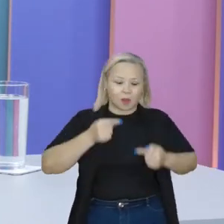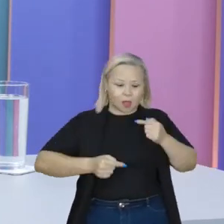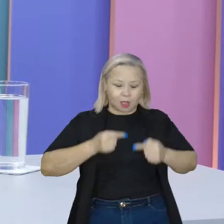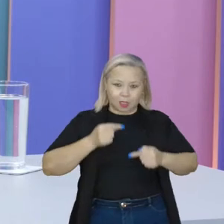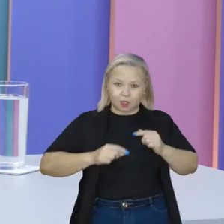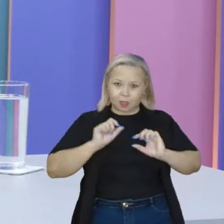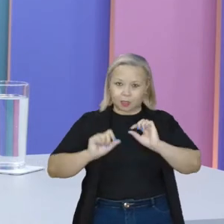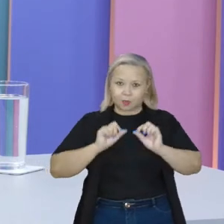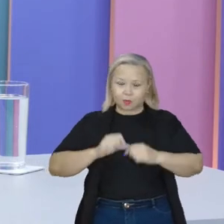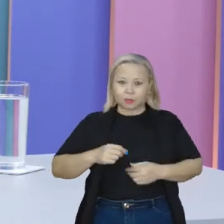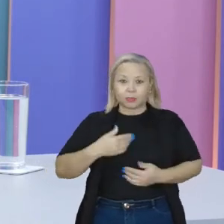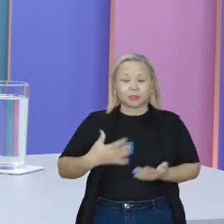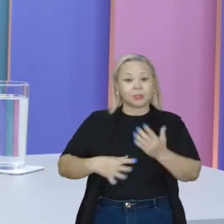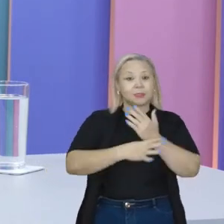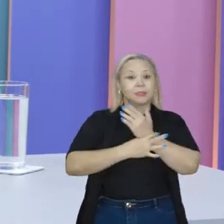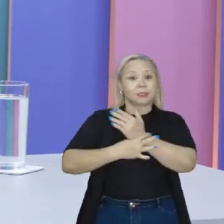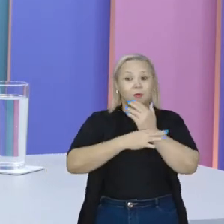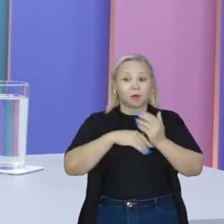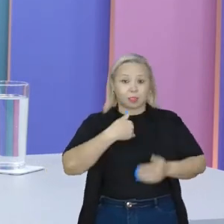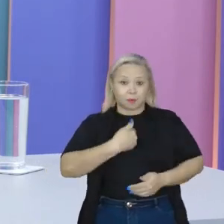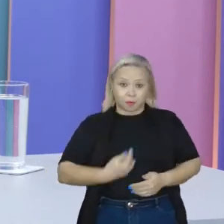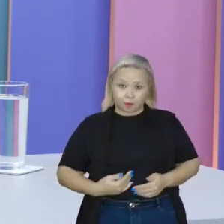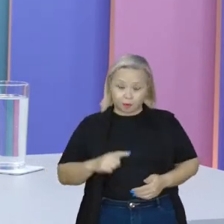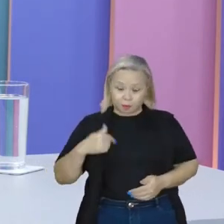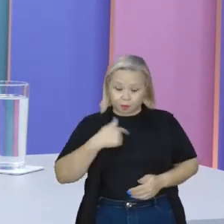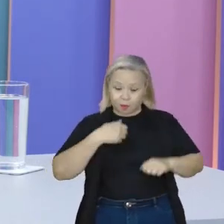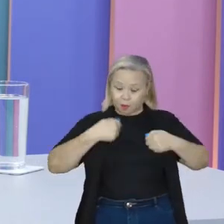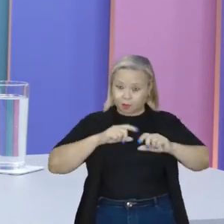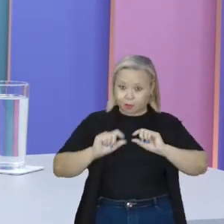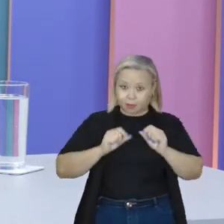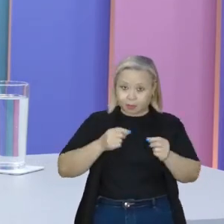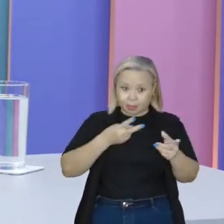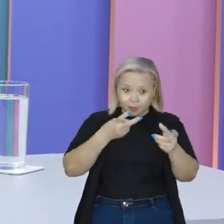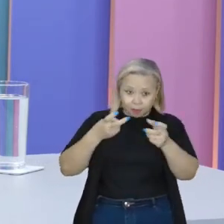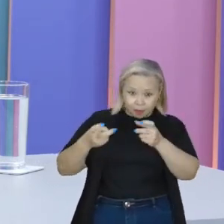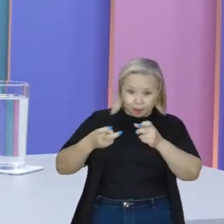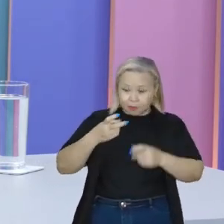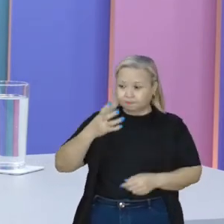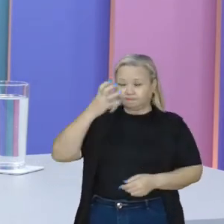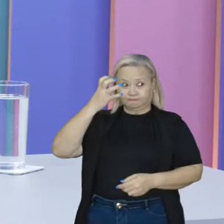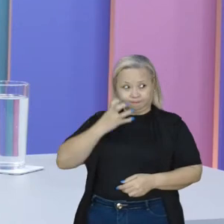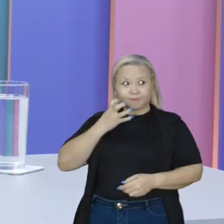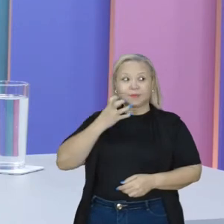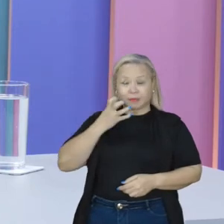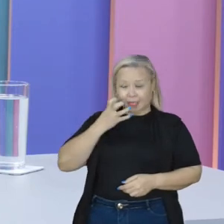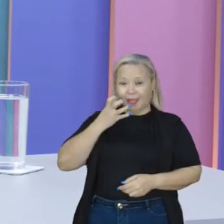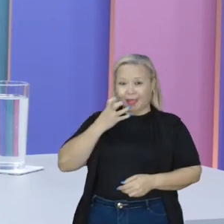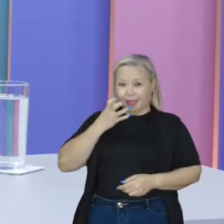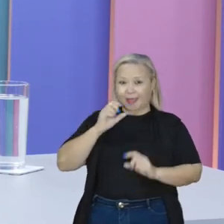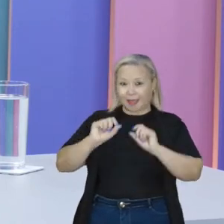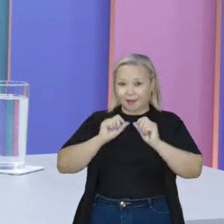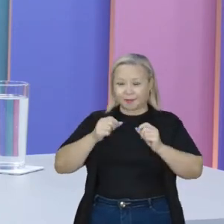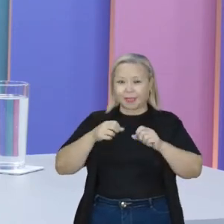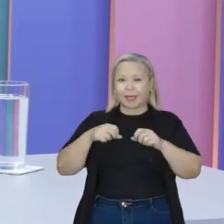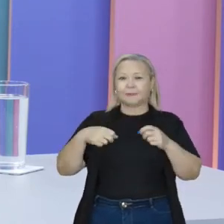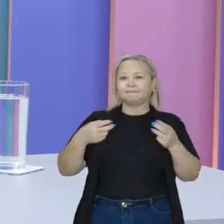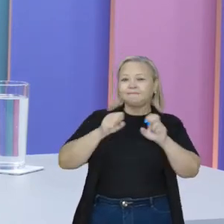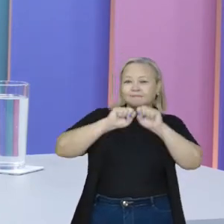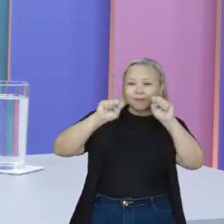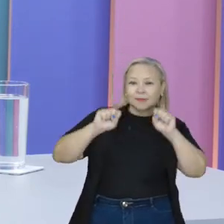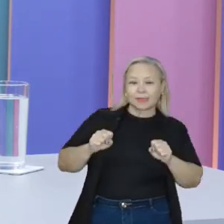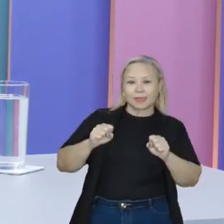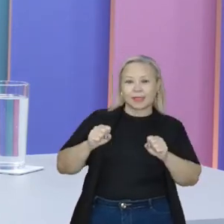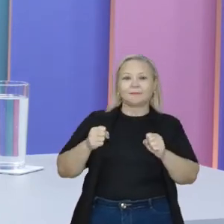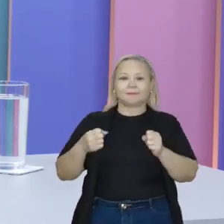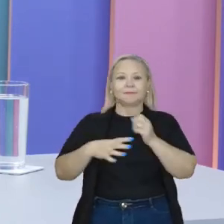segurança pública. Nós precisamos ver isso com muita seriedade, mexer nesse sistema de segurança